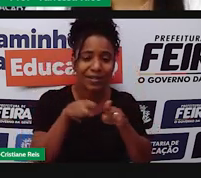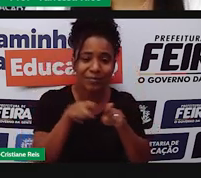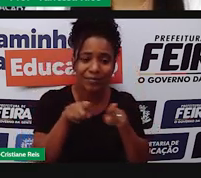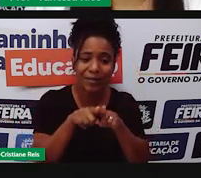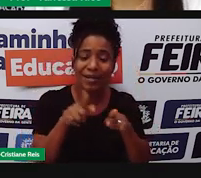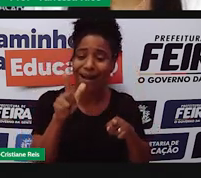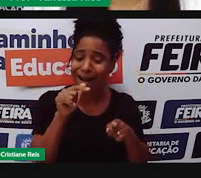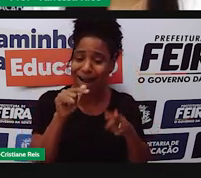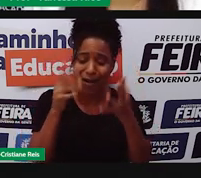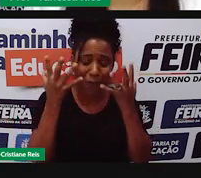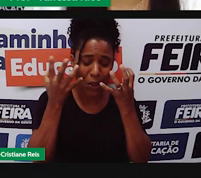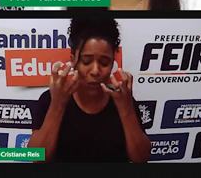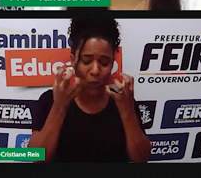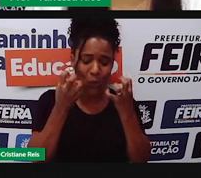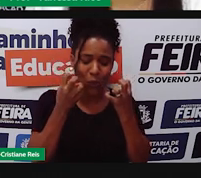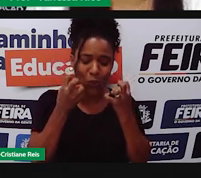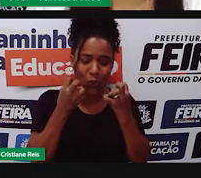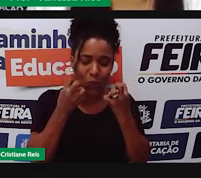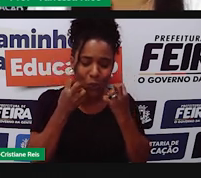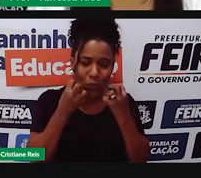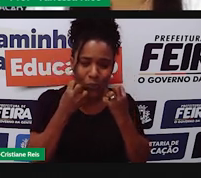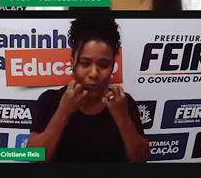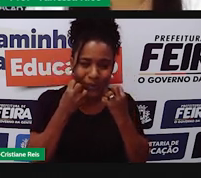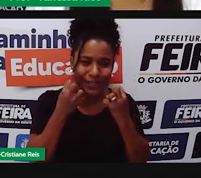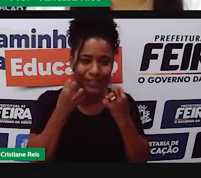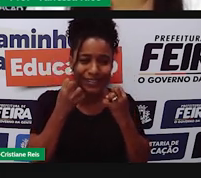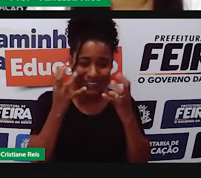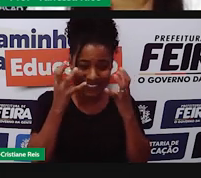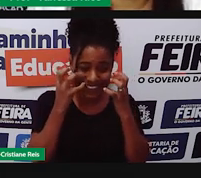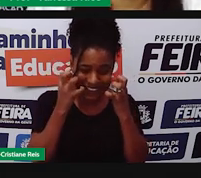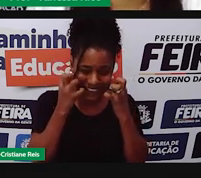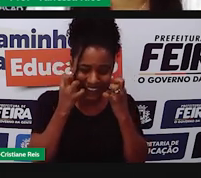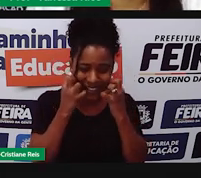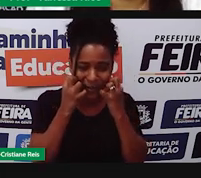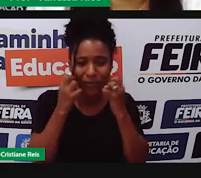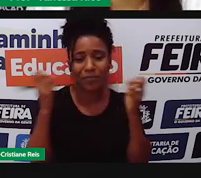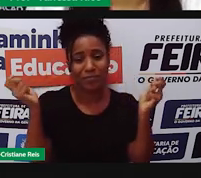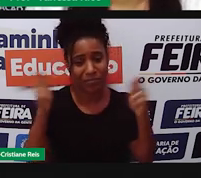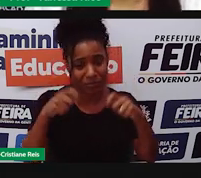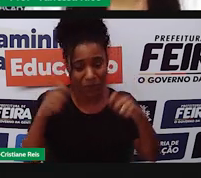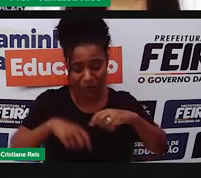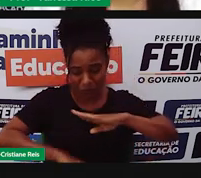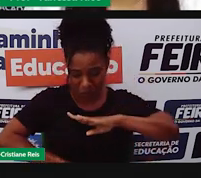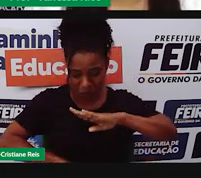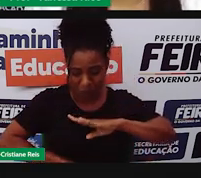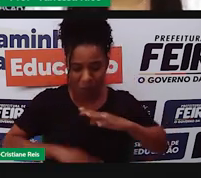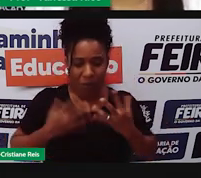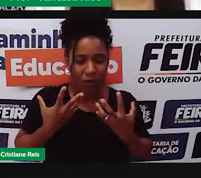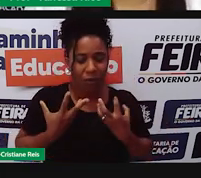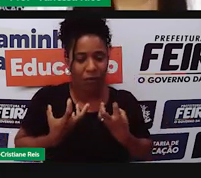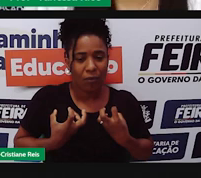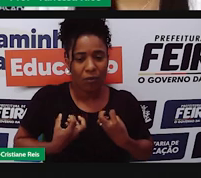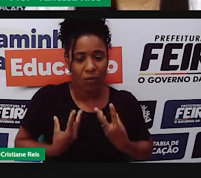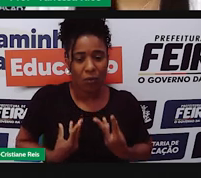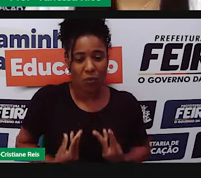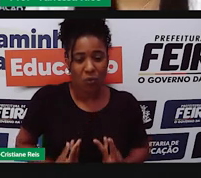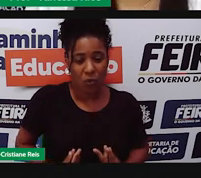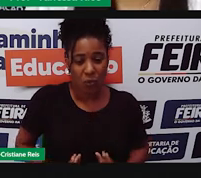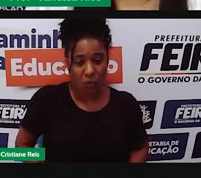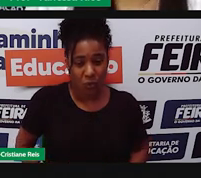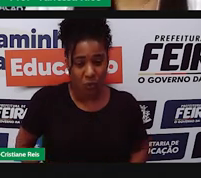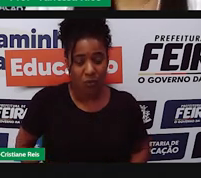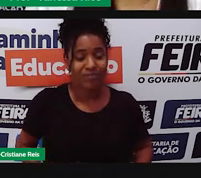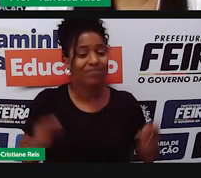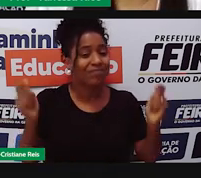a desidratação, que está relacionada aí com a perda de líquido no nosso corpo. Então, quando a gente se expõe aí